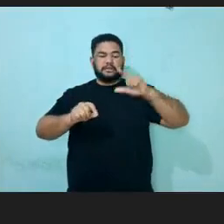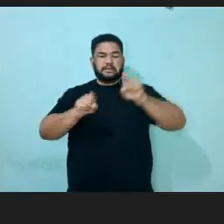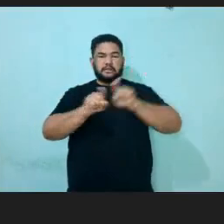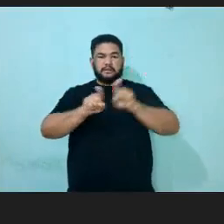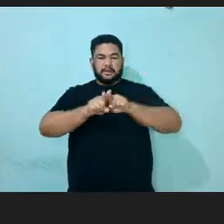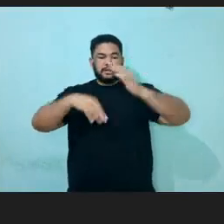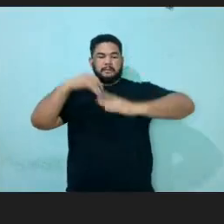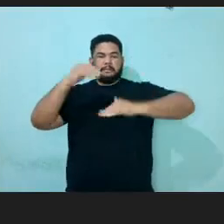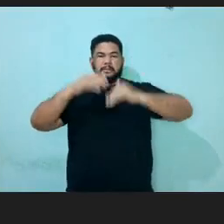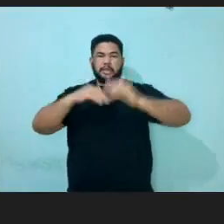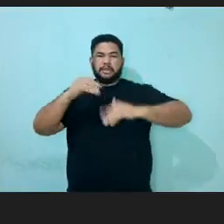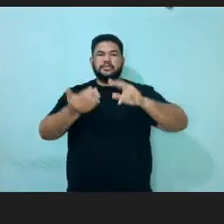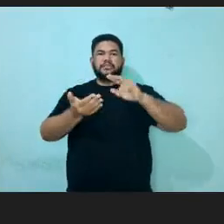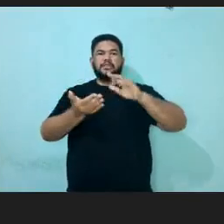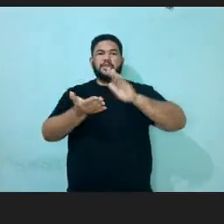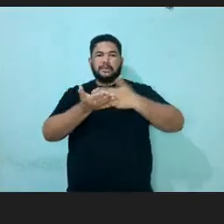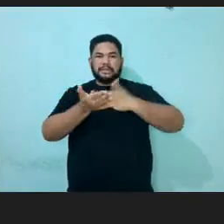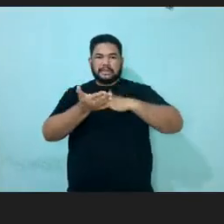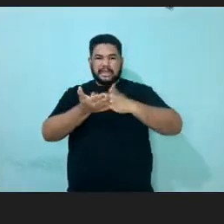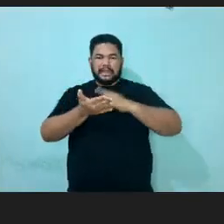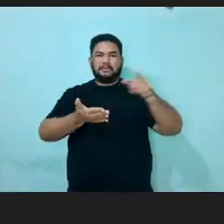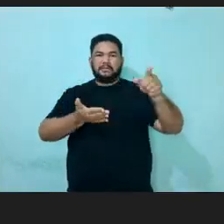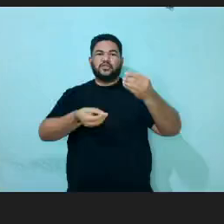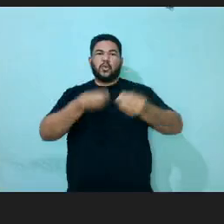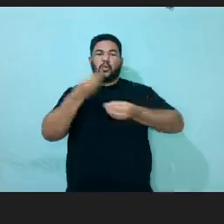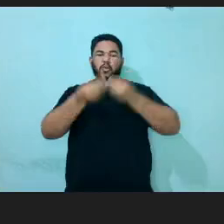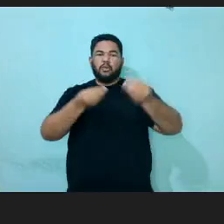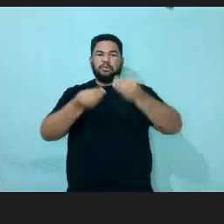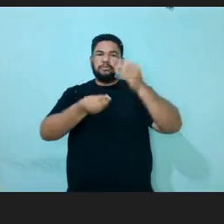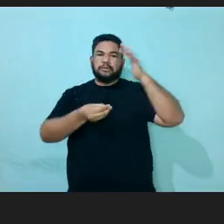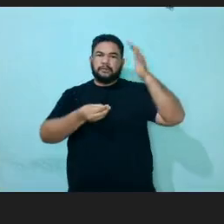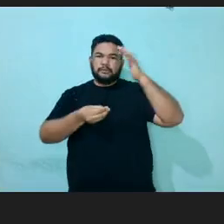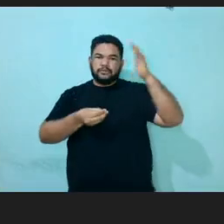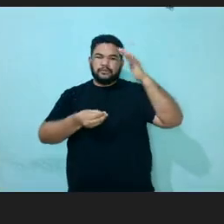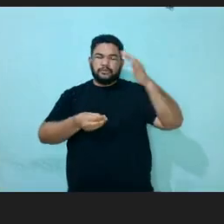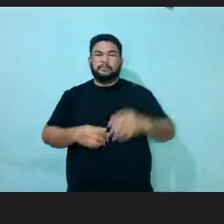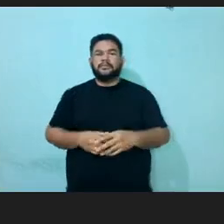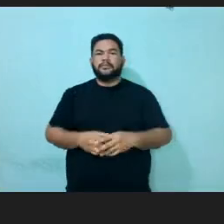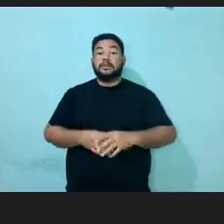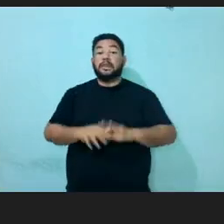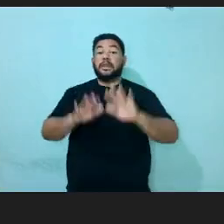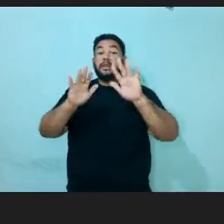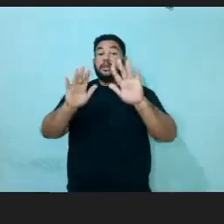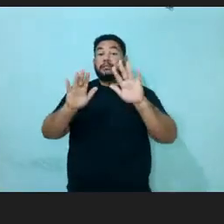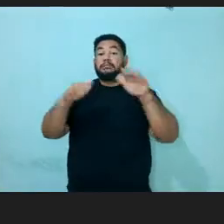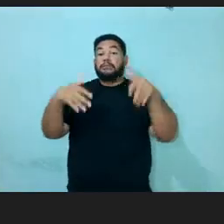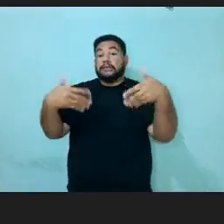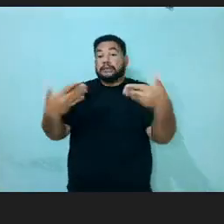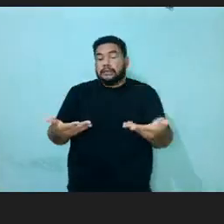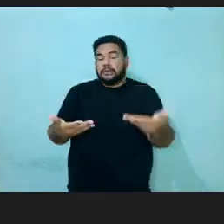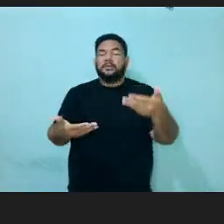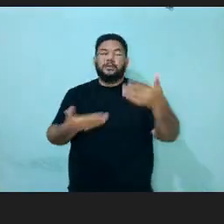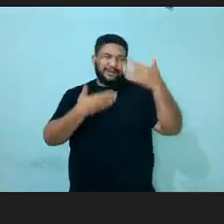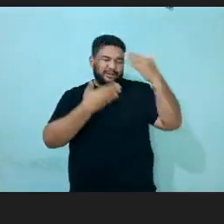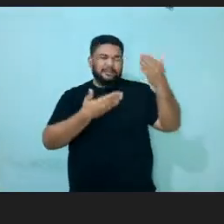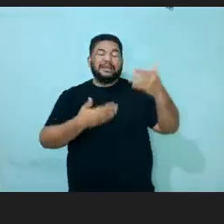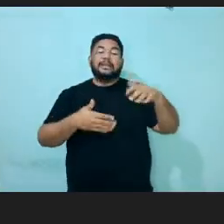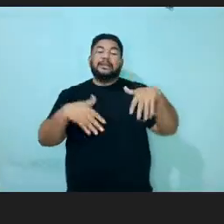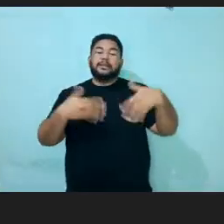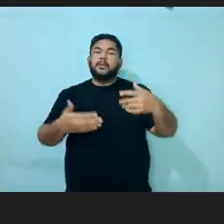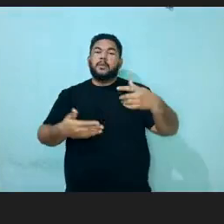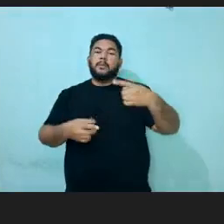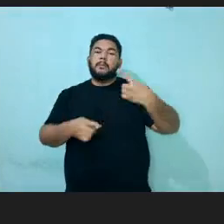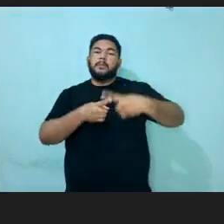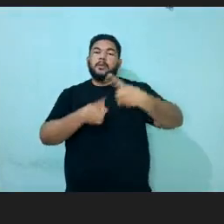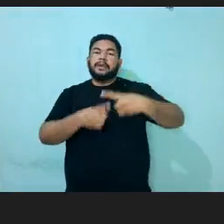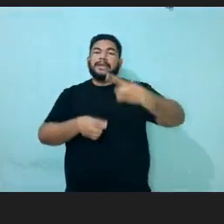profissional. Perfeito, muito obrigada, Vitória. Então a gente vai fazer uma reflexão. Por que é importante nós nos cuidarmos, ter essa questão